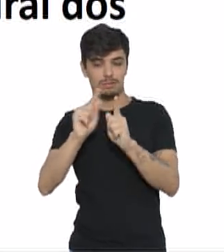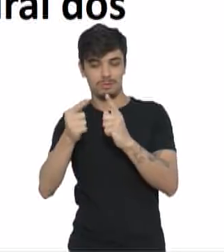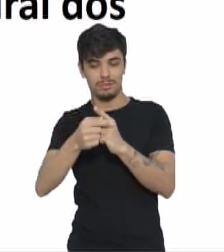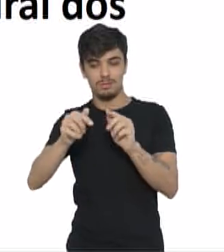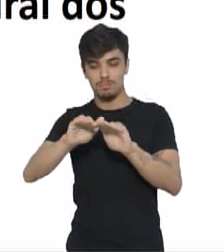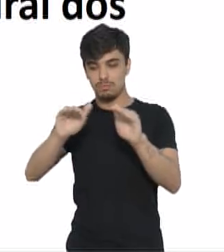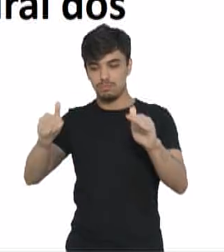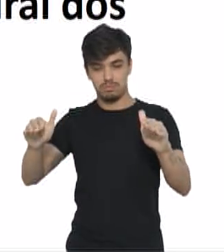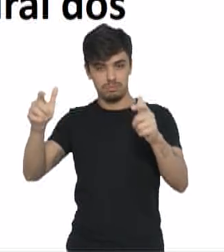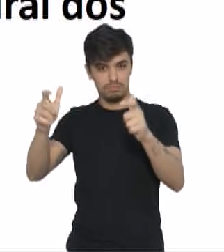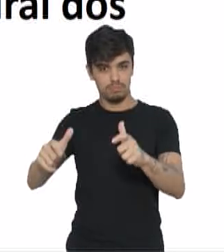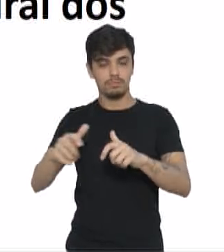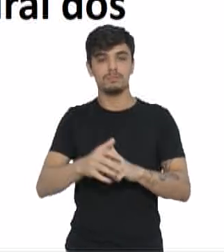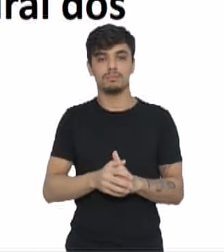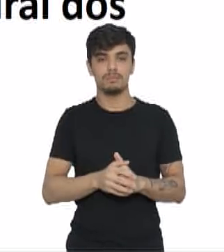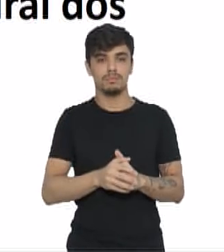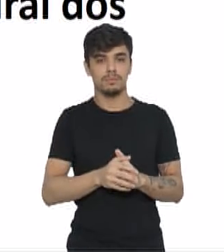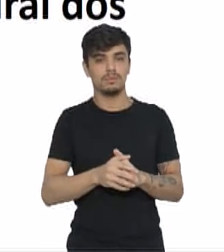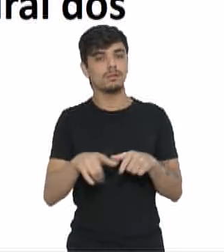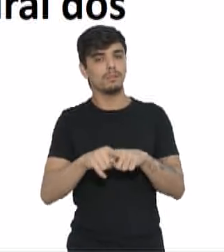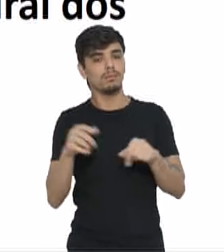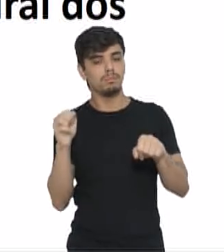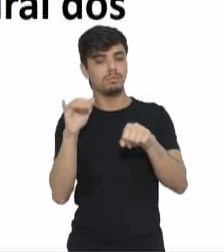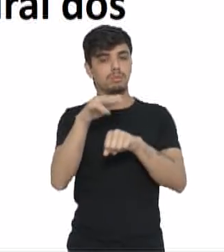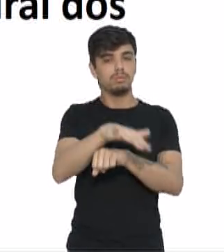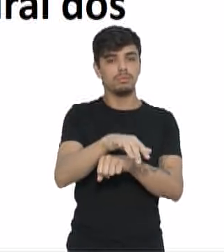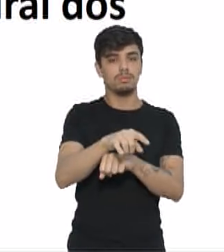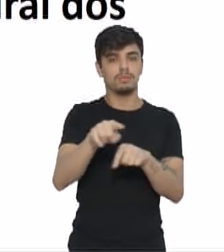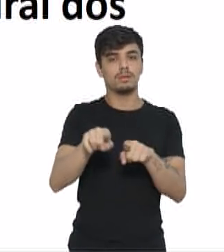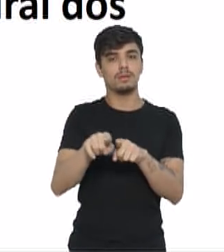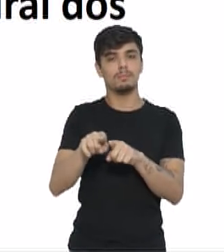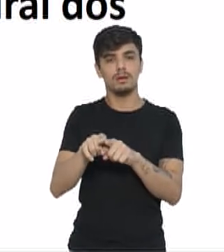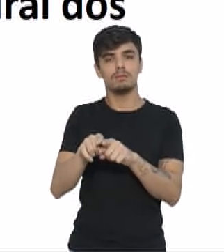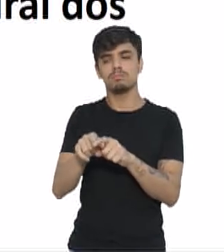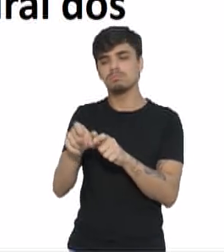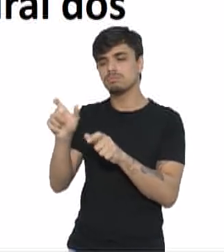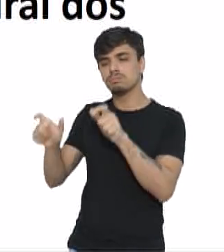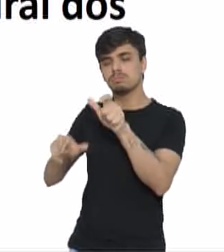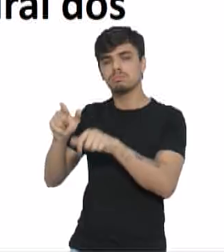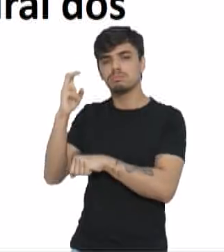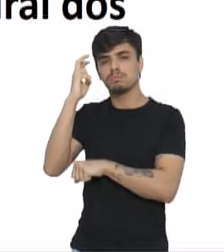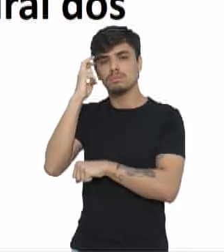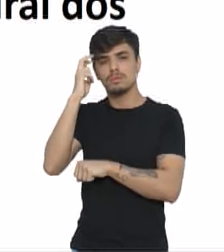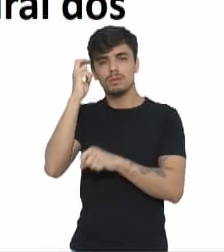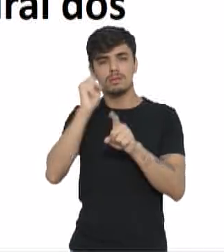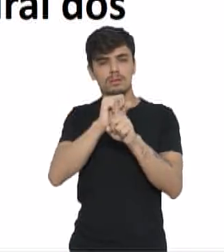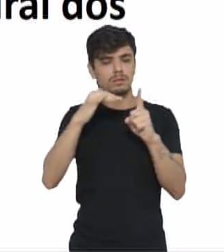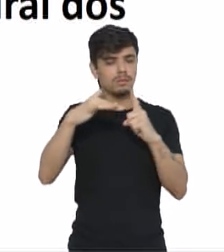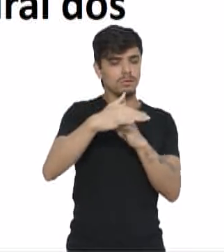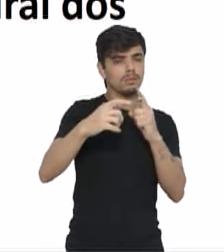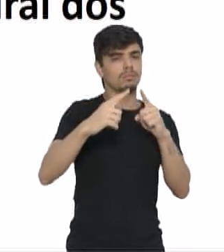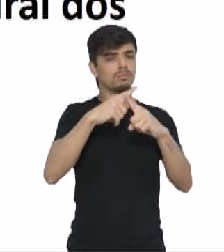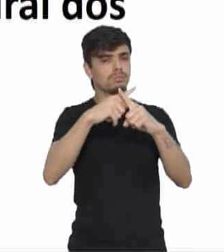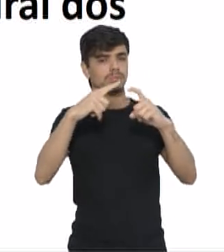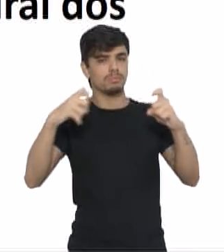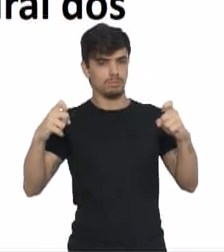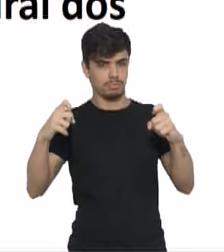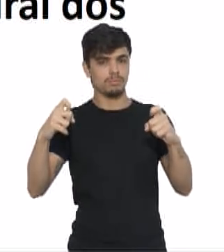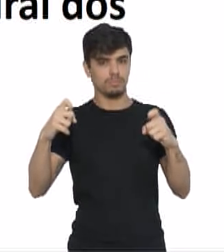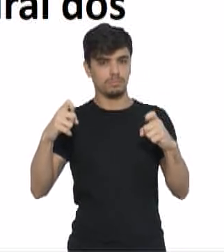relevo, ocupados e as influências, os aportes culturais, científicos, sociais e econômicos dos